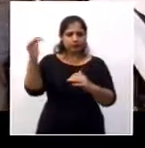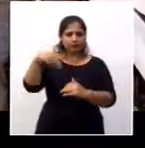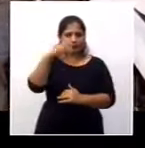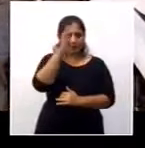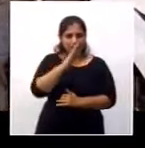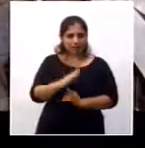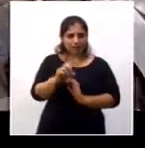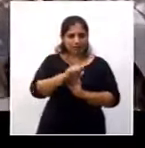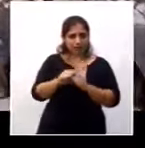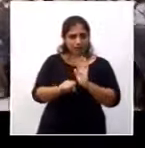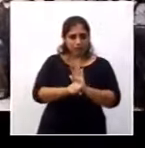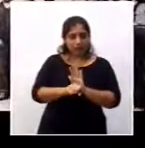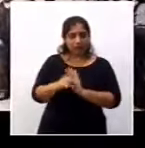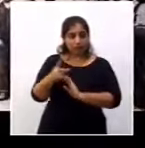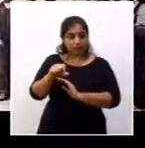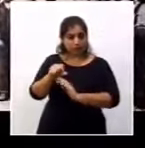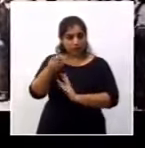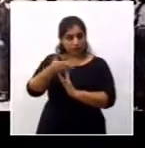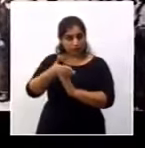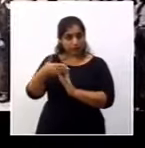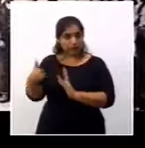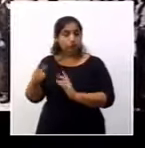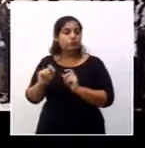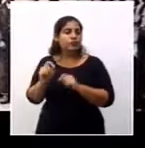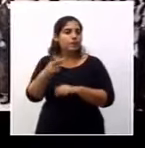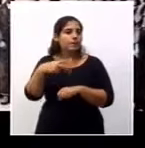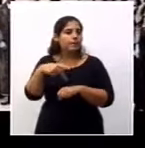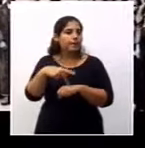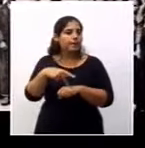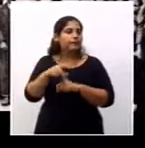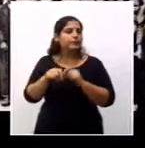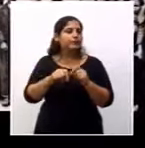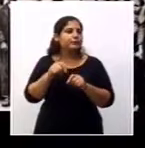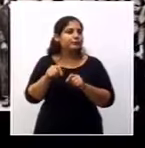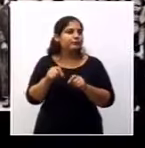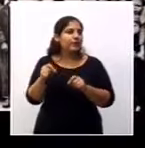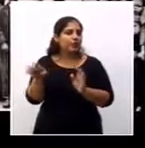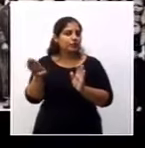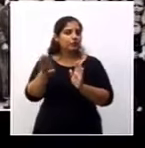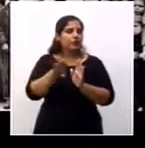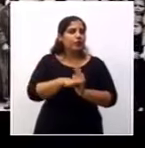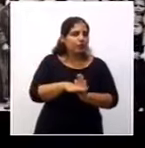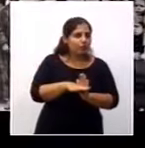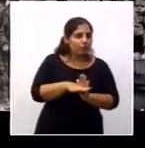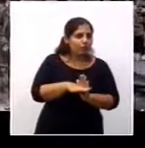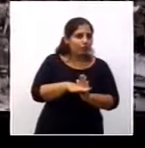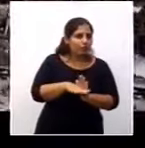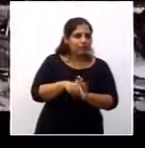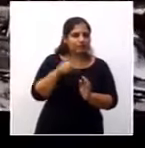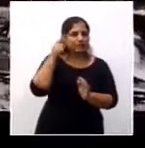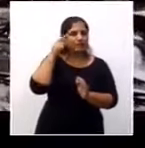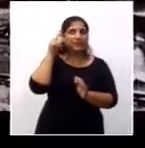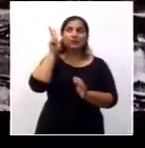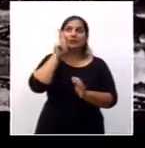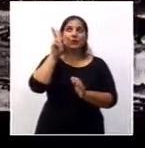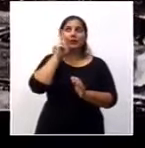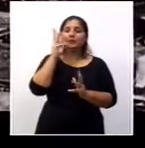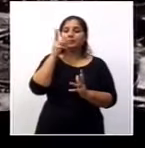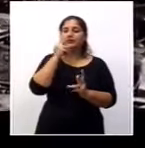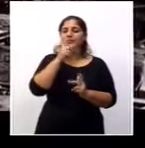metade do século XIX. Mas o país não era exatamente um conto de